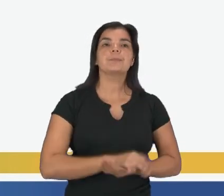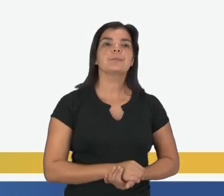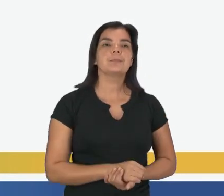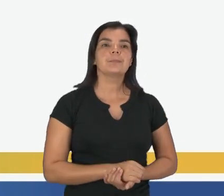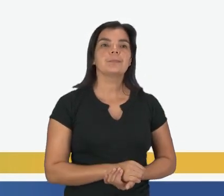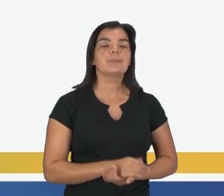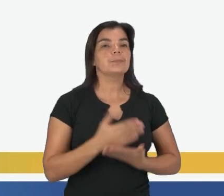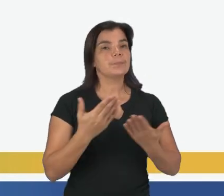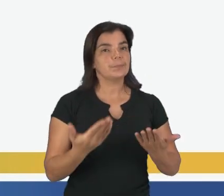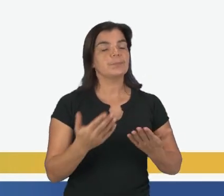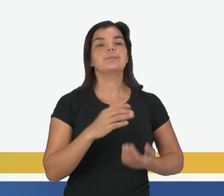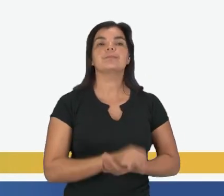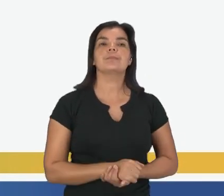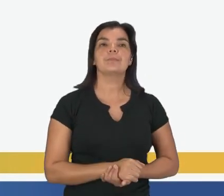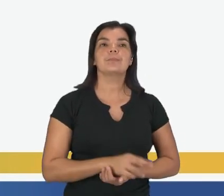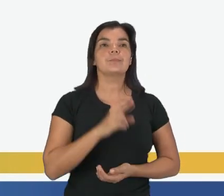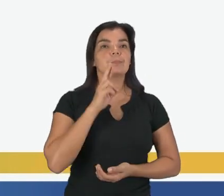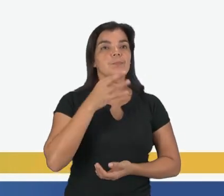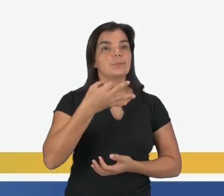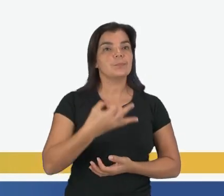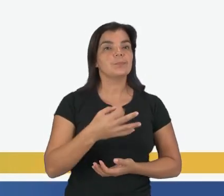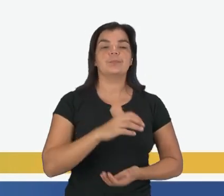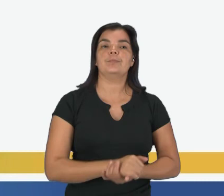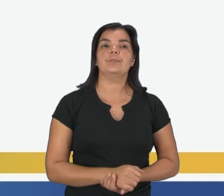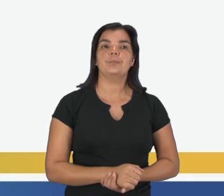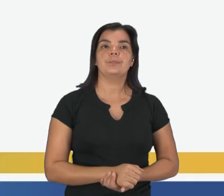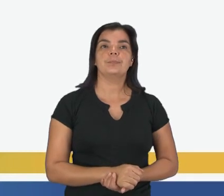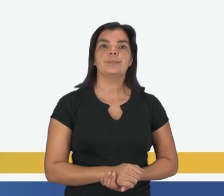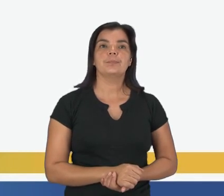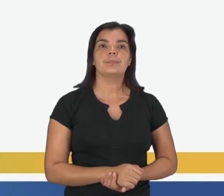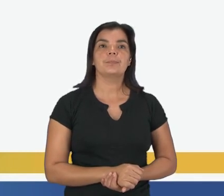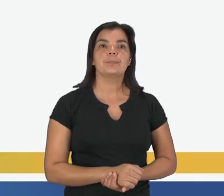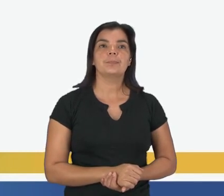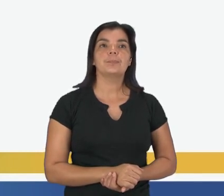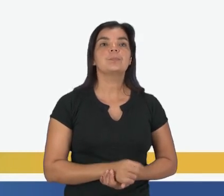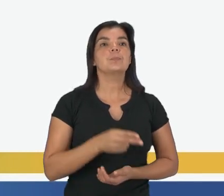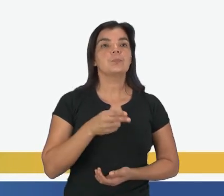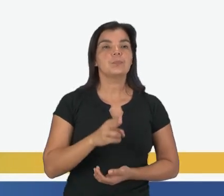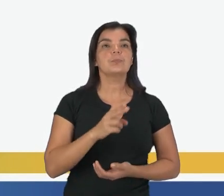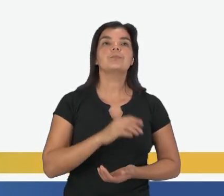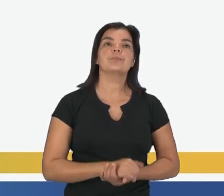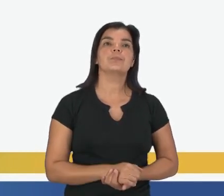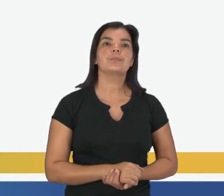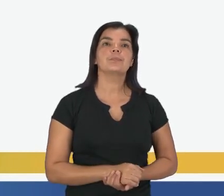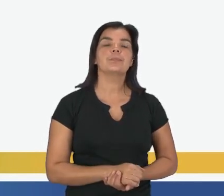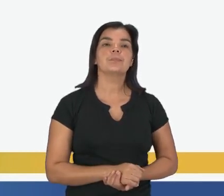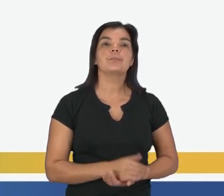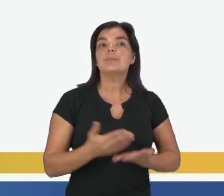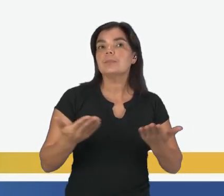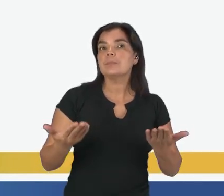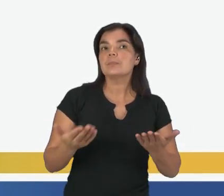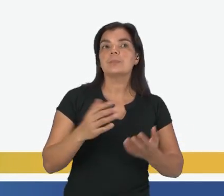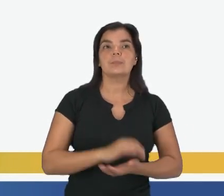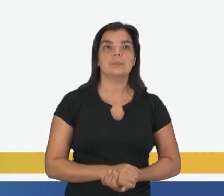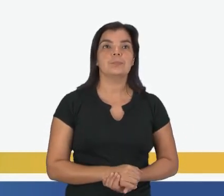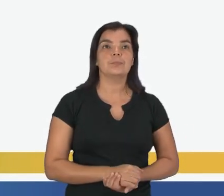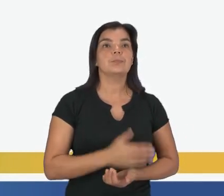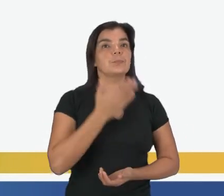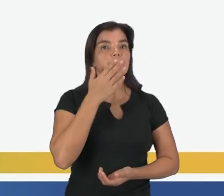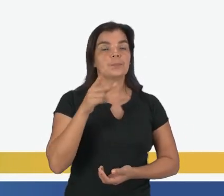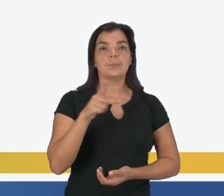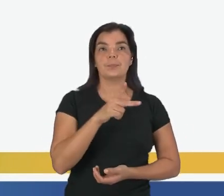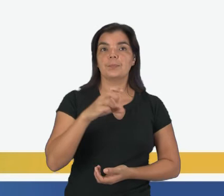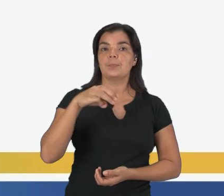inteiro. Logo, nossa alternativa só pode ser A mesmo. Continuando. E agora, a pedido